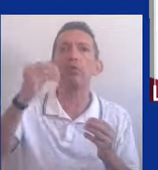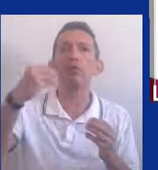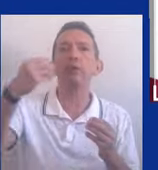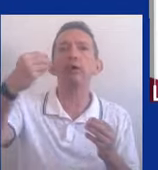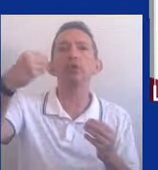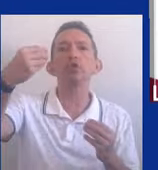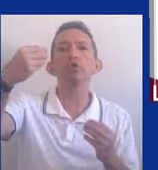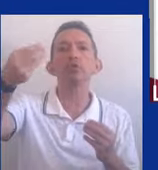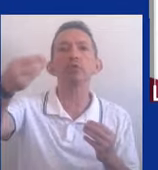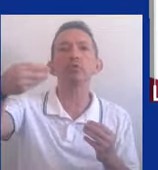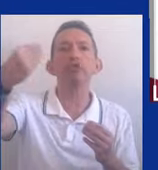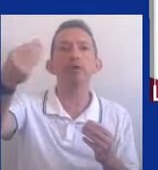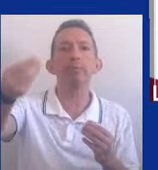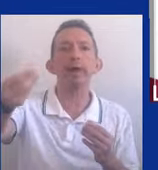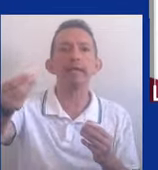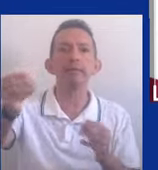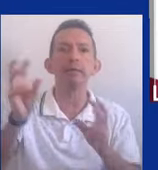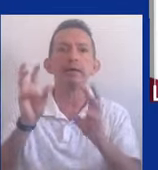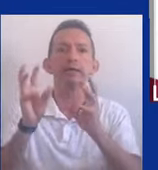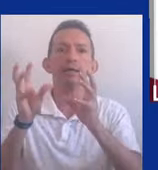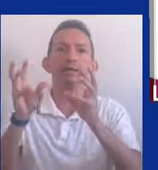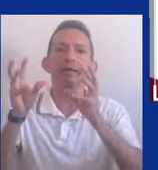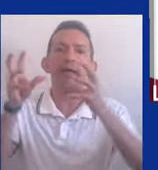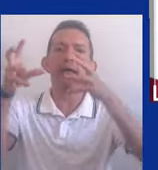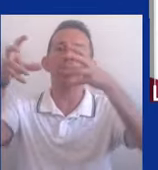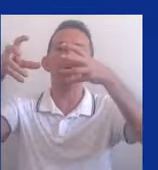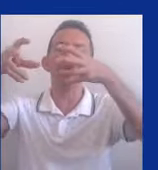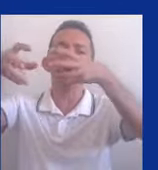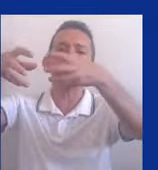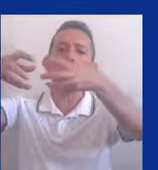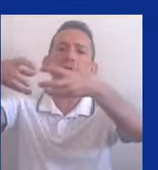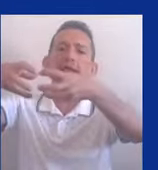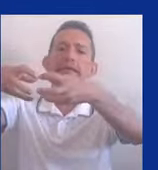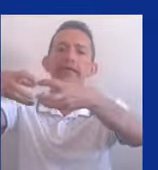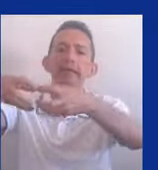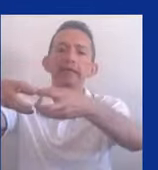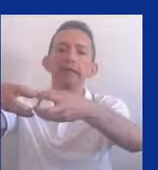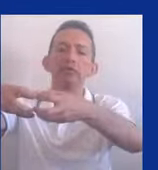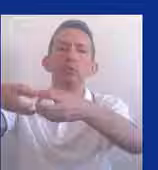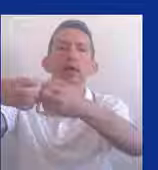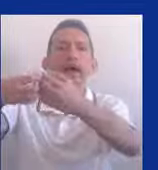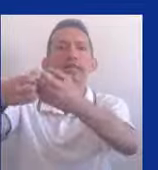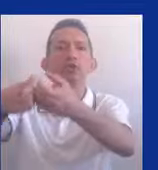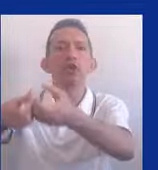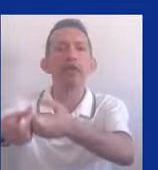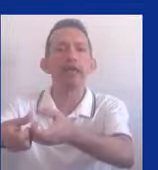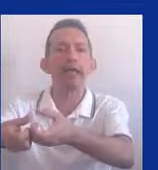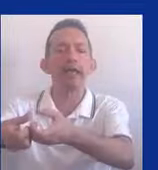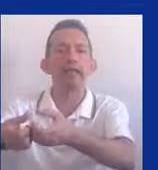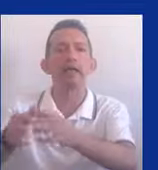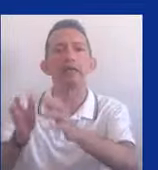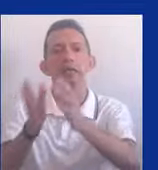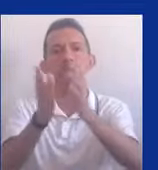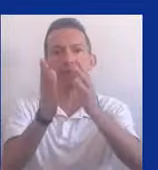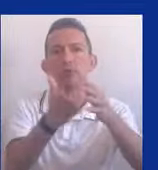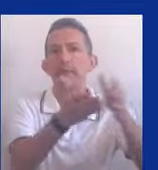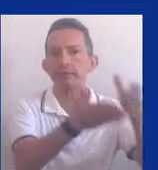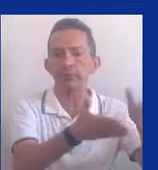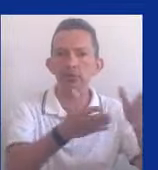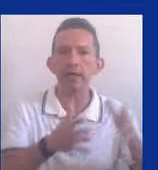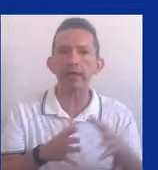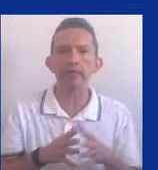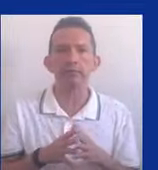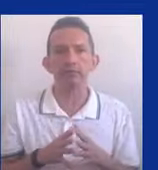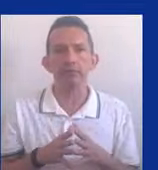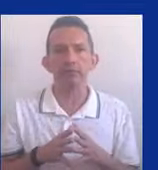fala como é que eu chamo o citoplasma onde estão inseridos as organelas? Isso aí é o